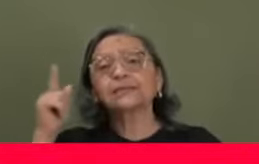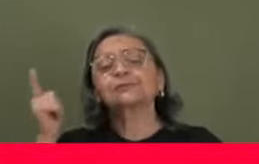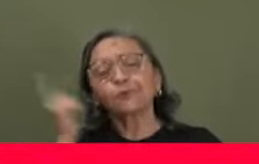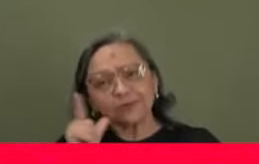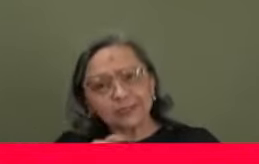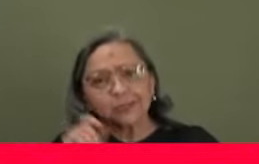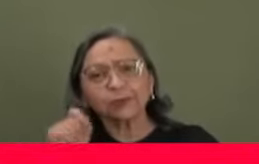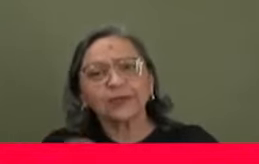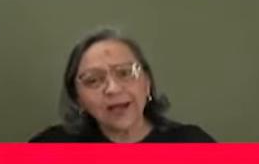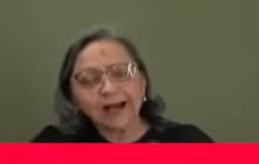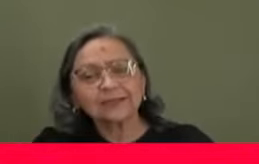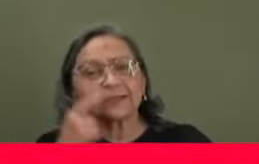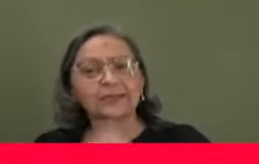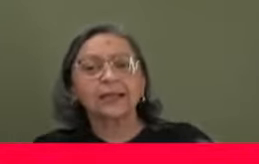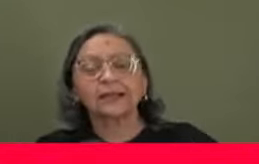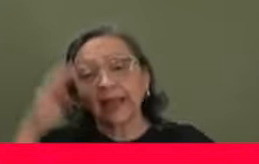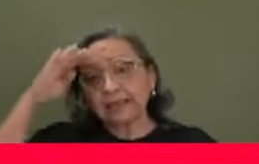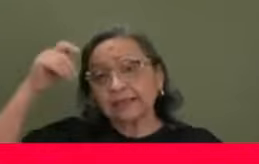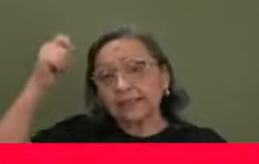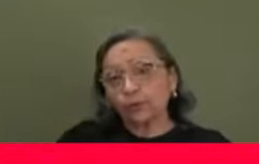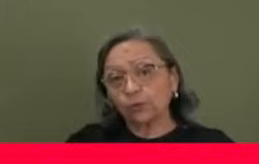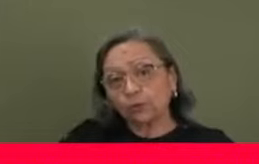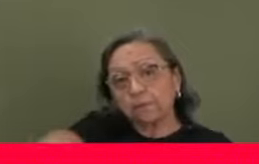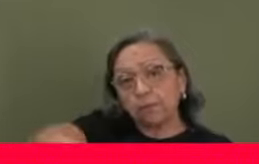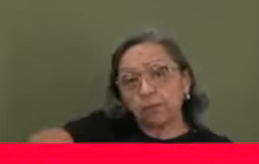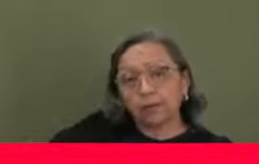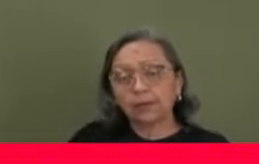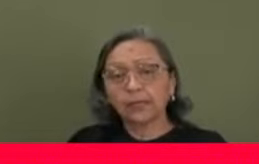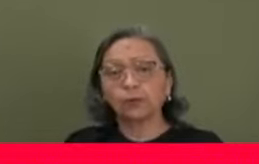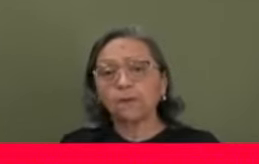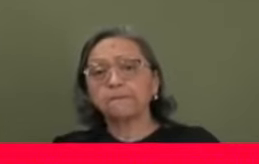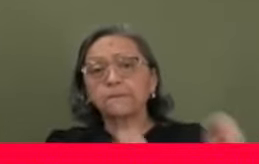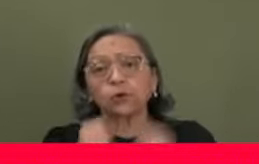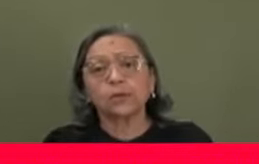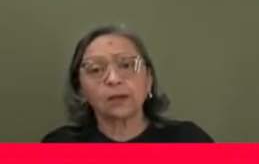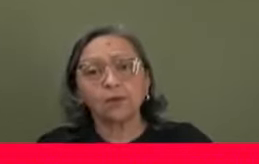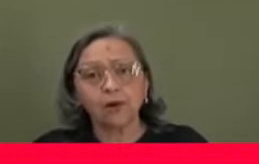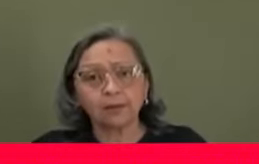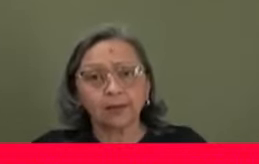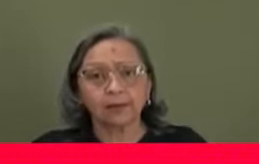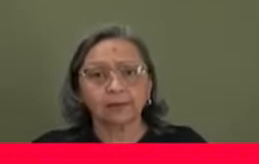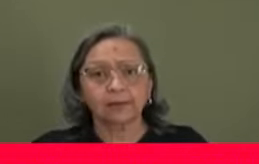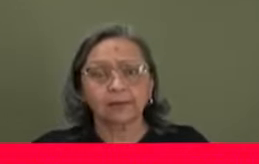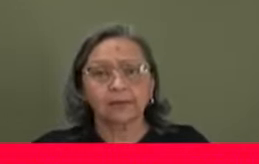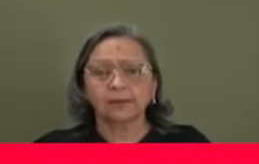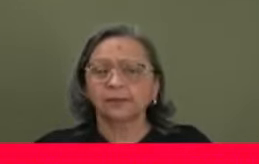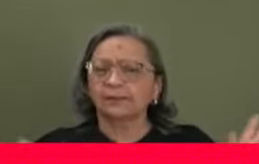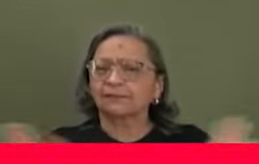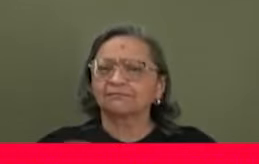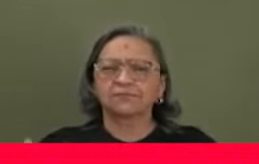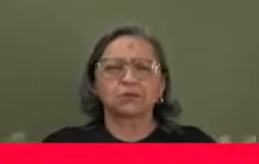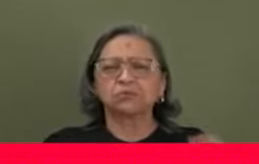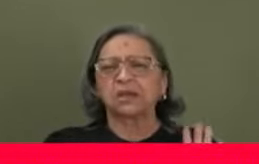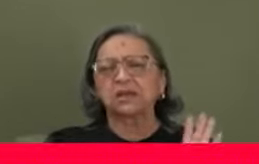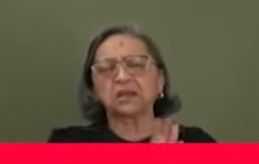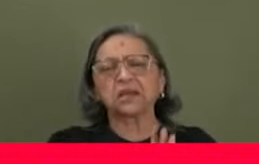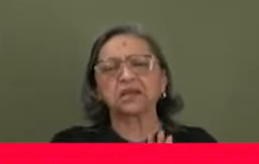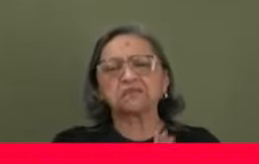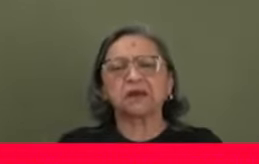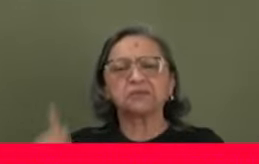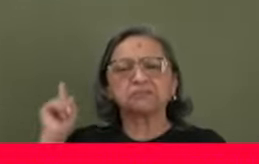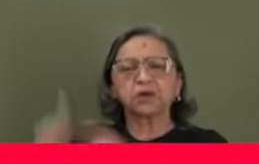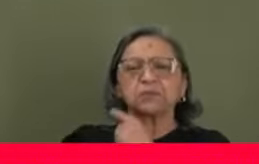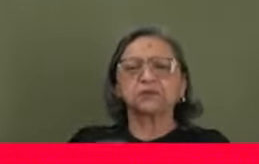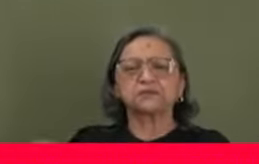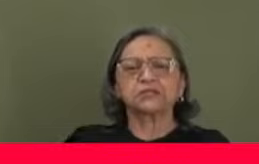queriam na ditadura do proletariado que está no poder hoje e não tem lei que vai impedi-los de fazer